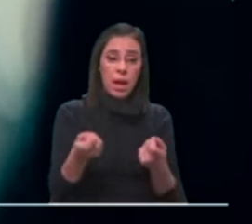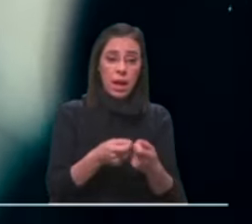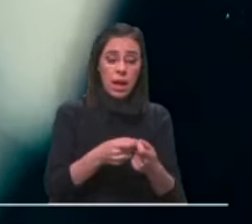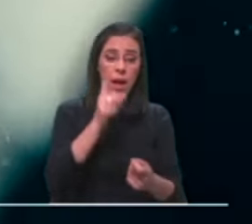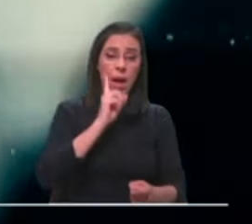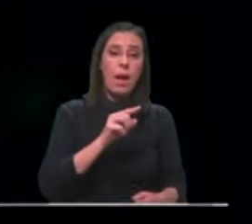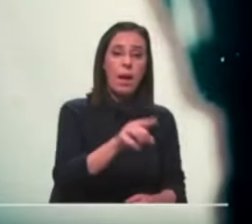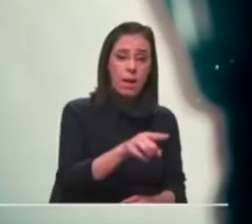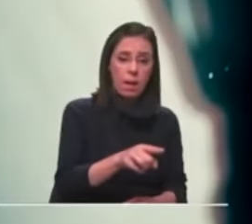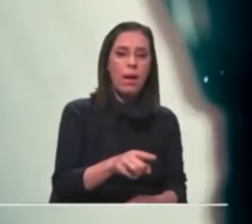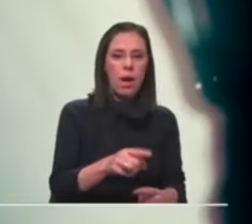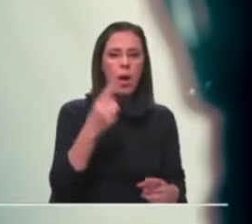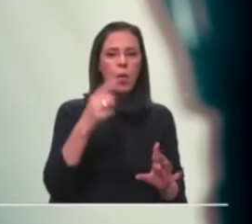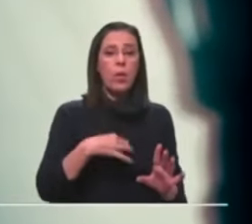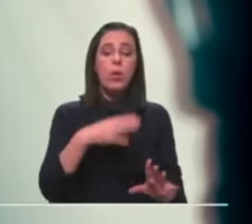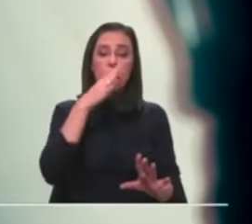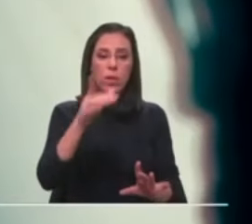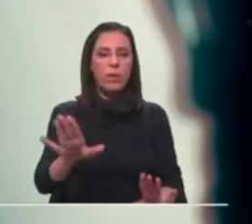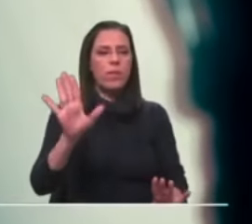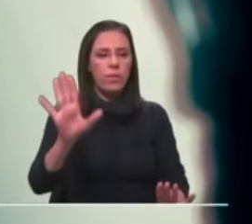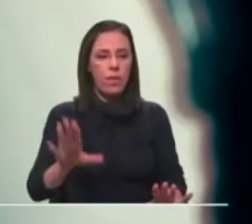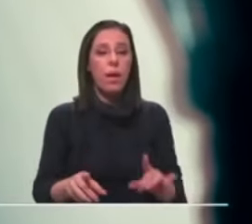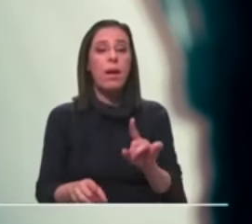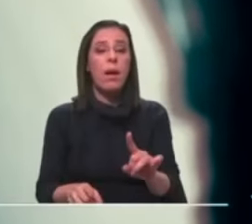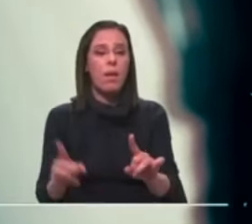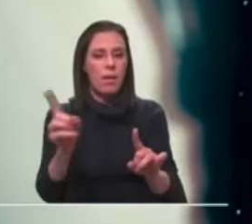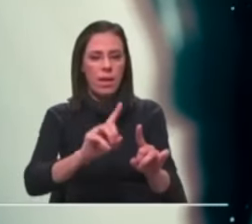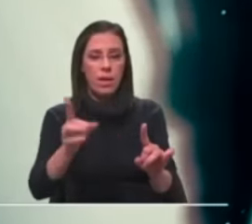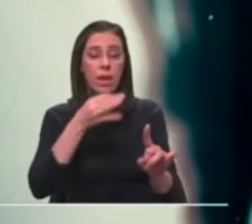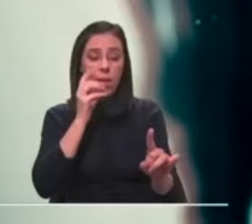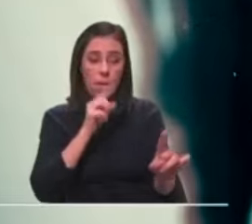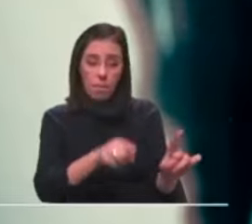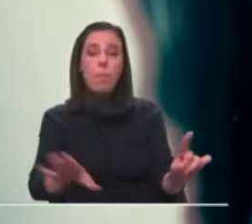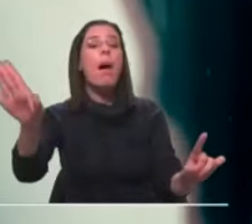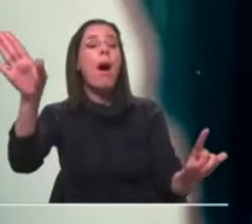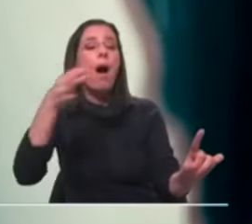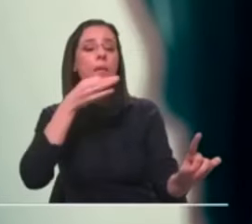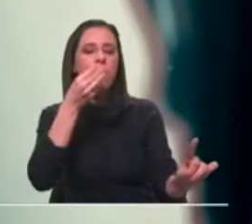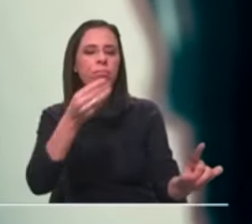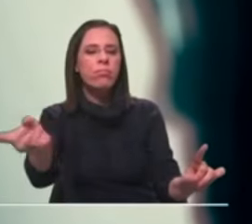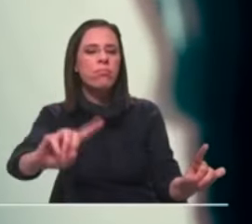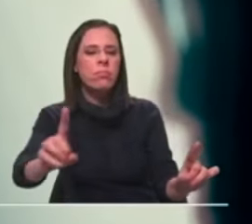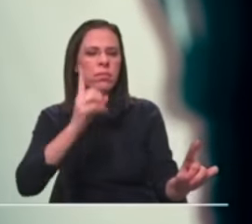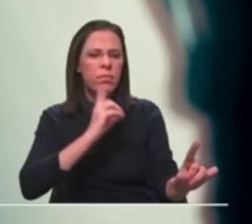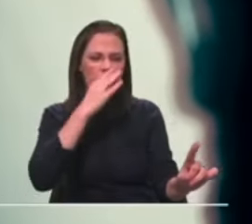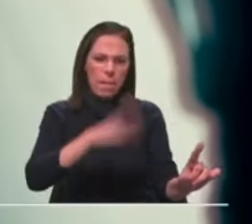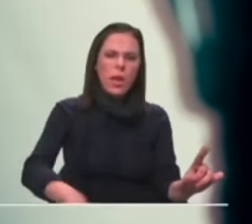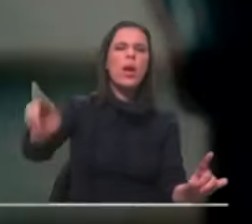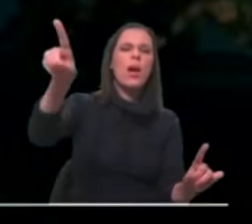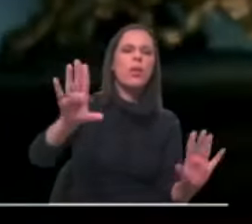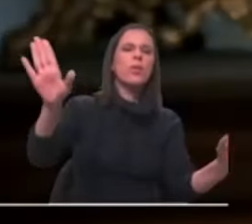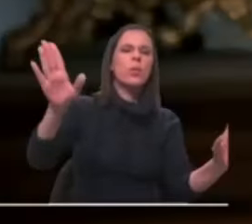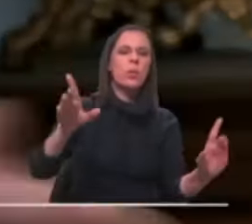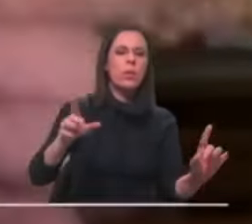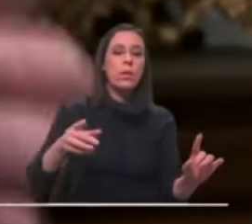para a menina. A única coisa que lhes disse foi assim, não é assim que se fala com uma menina, pá. Sim, mais nova que tu